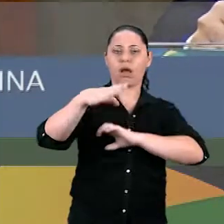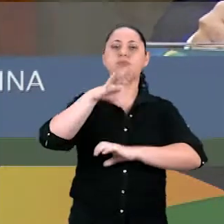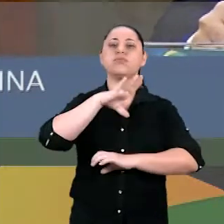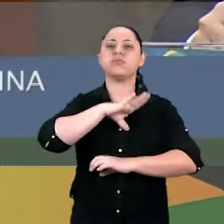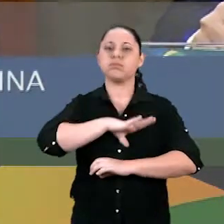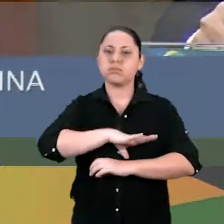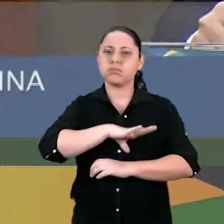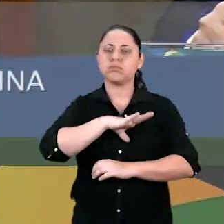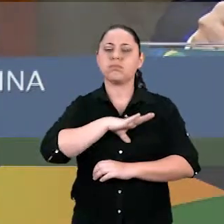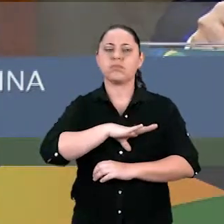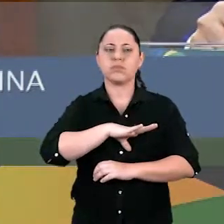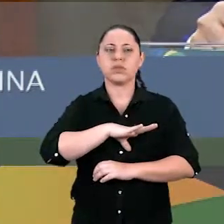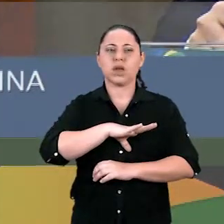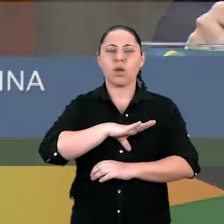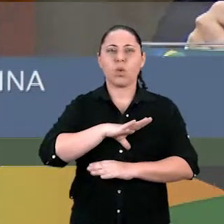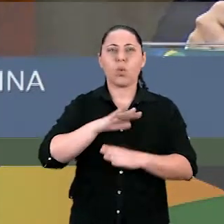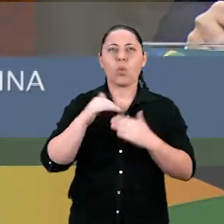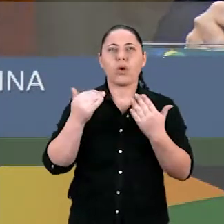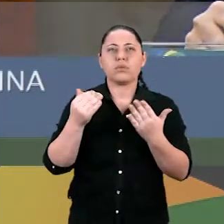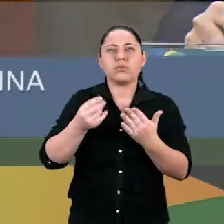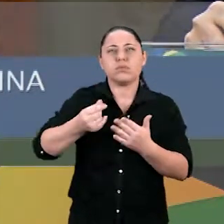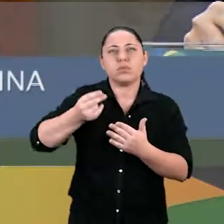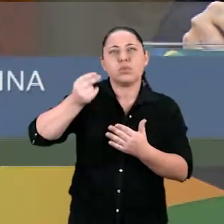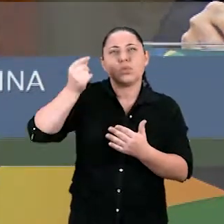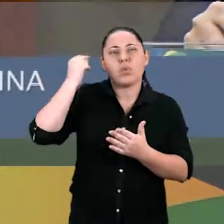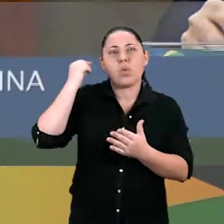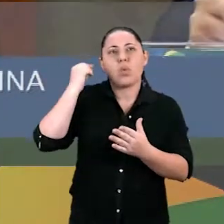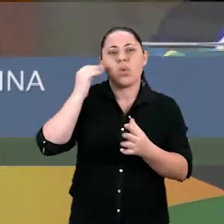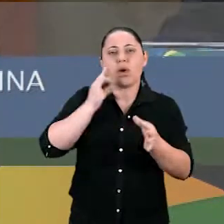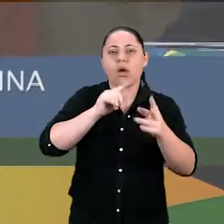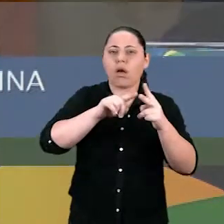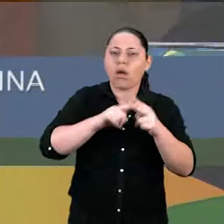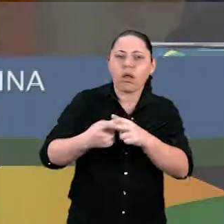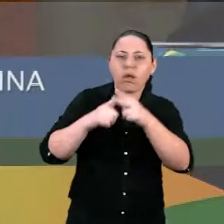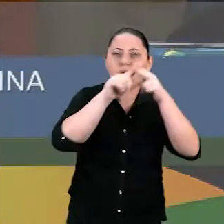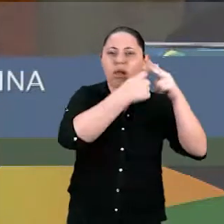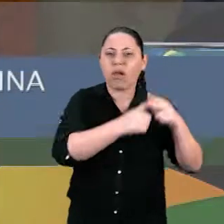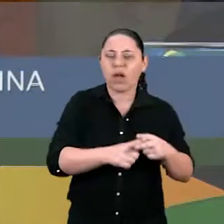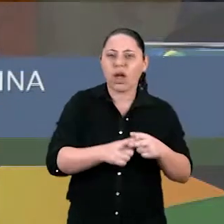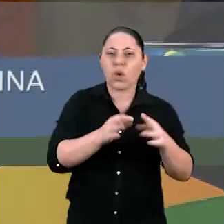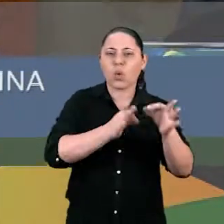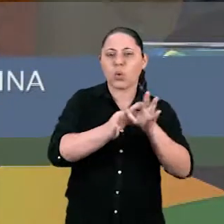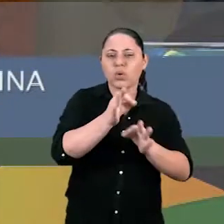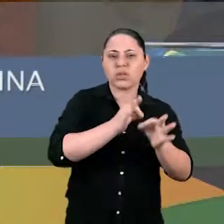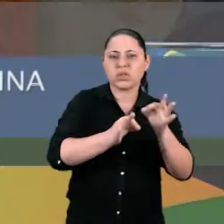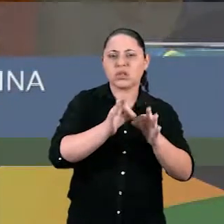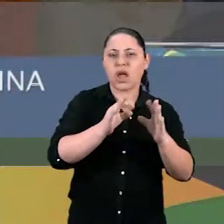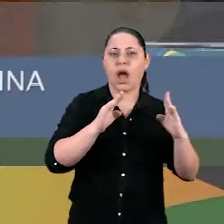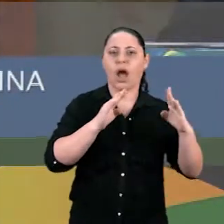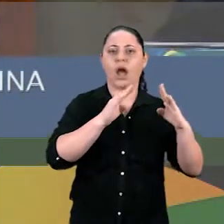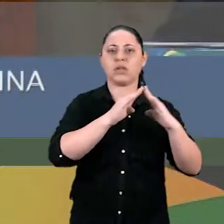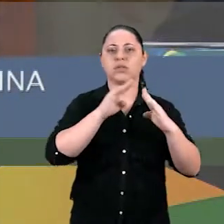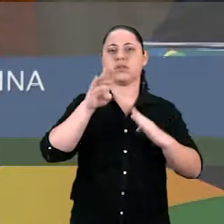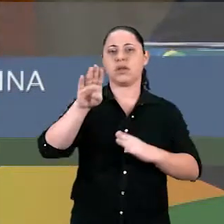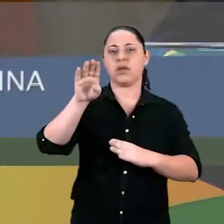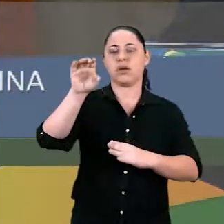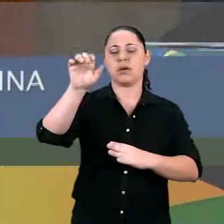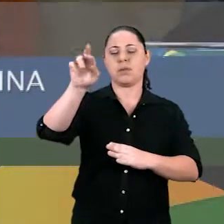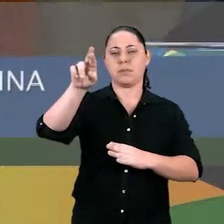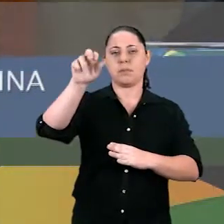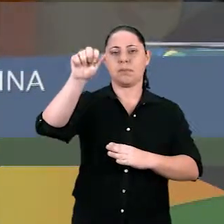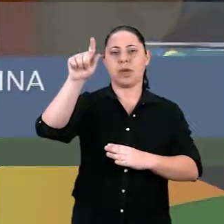portuguesa, no momento da restauração da Casa de Bragança, ainda na época das ordenações